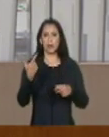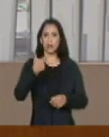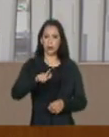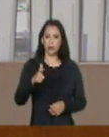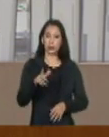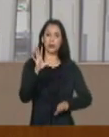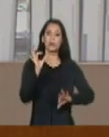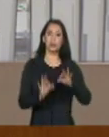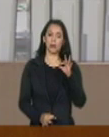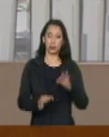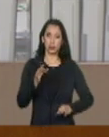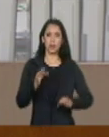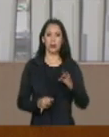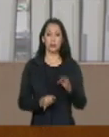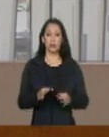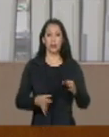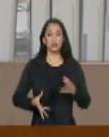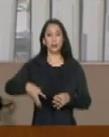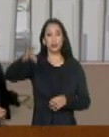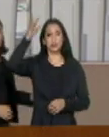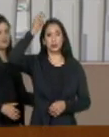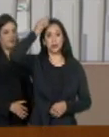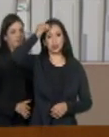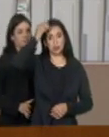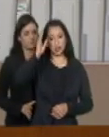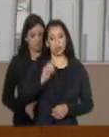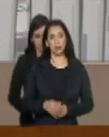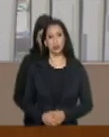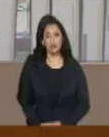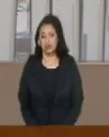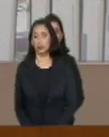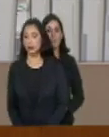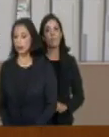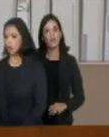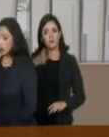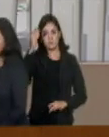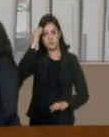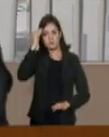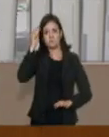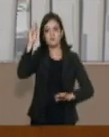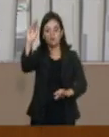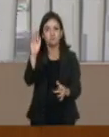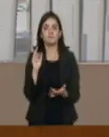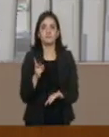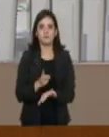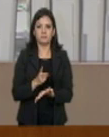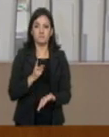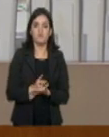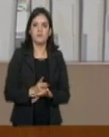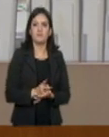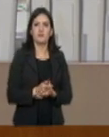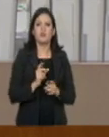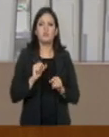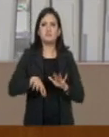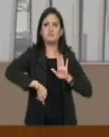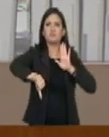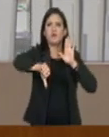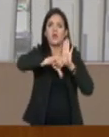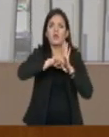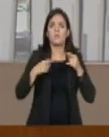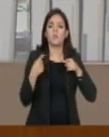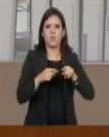julgados, e daquilo que eu entendo ser realmente um caso de extrema impunidade, que são os crimes dolosos contra a